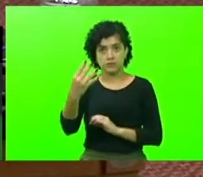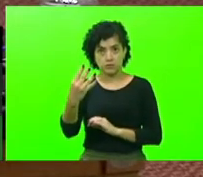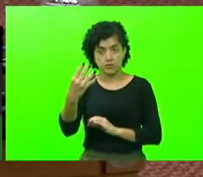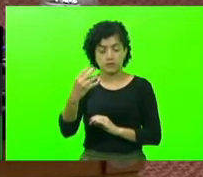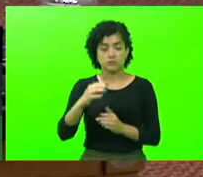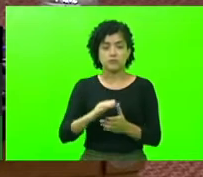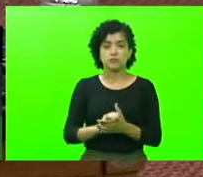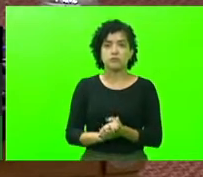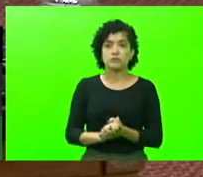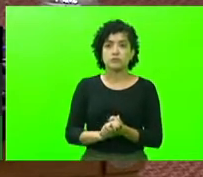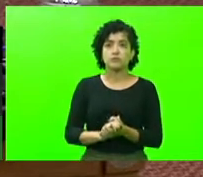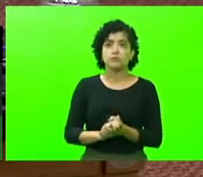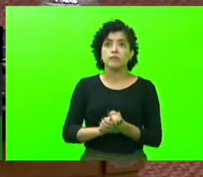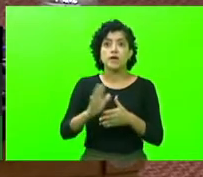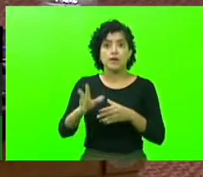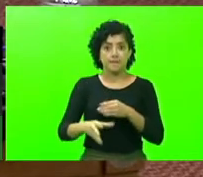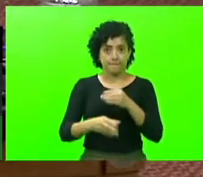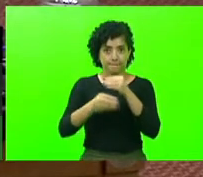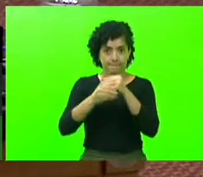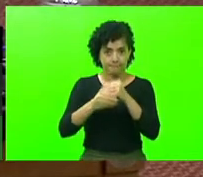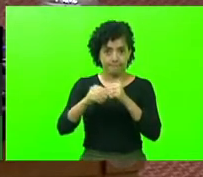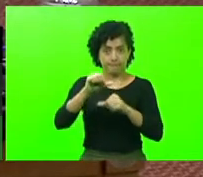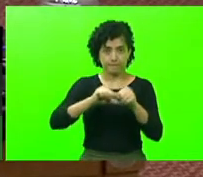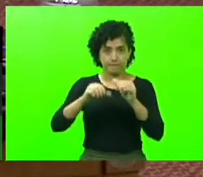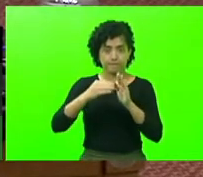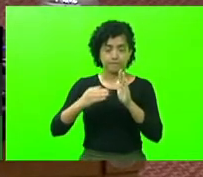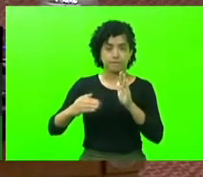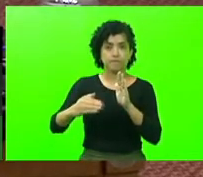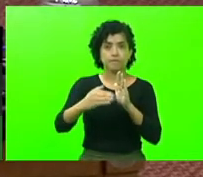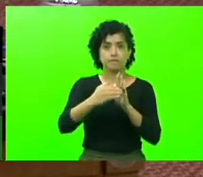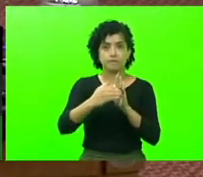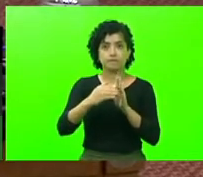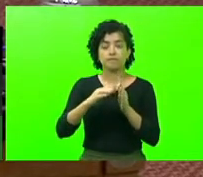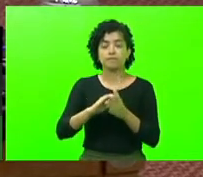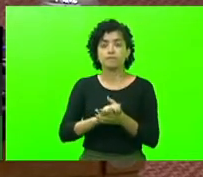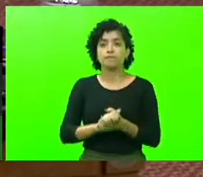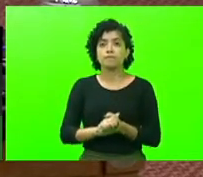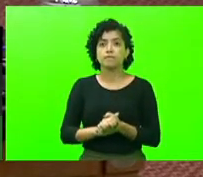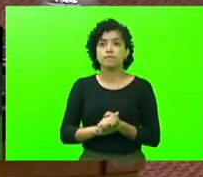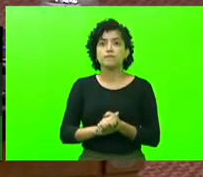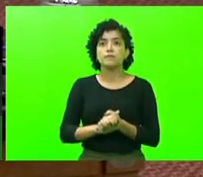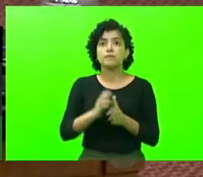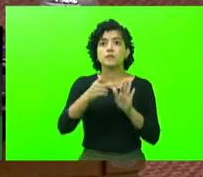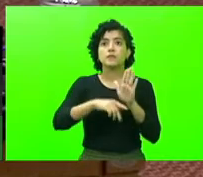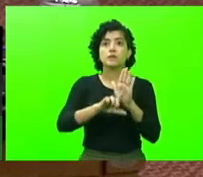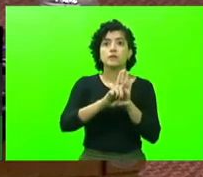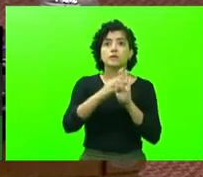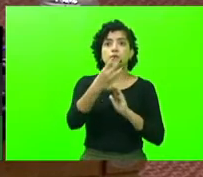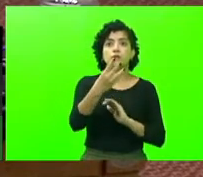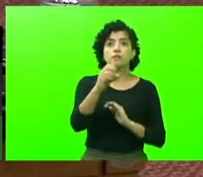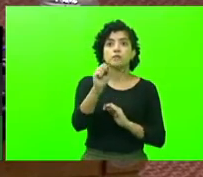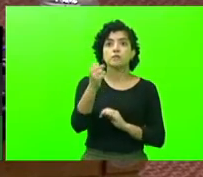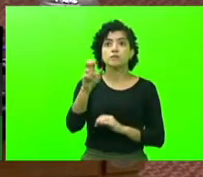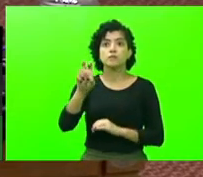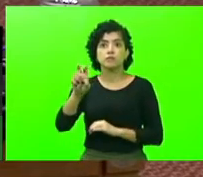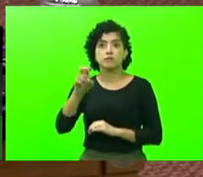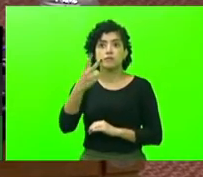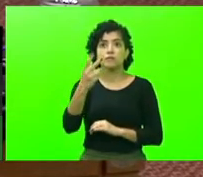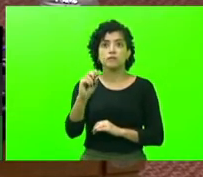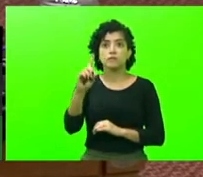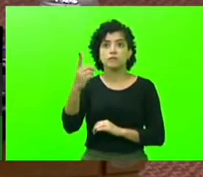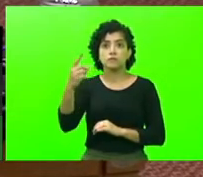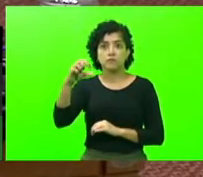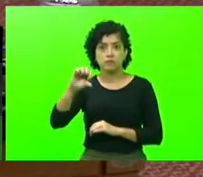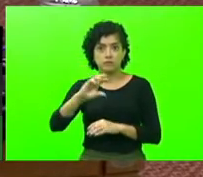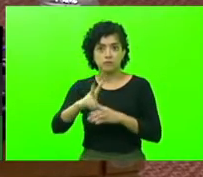437-2021, com emenda substitutiva global. E o projeto de lei 385-2019, que recebeu